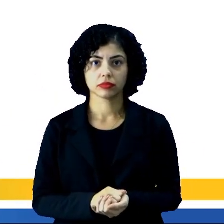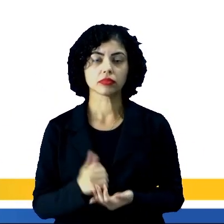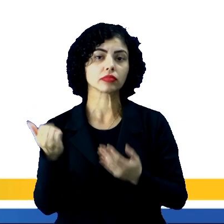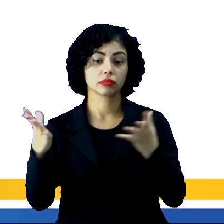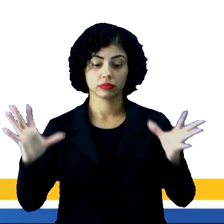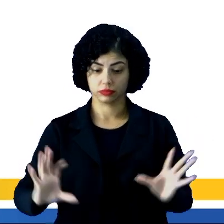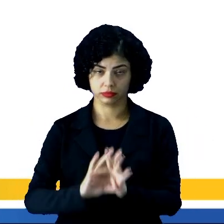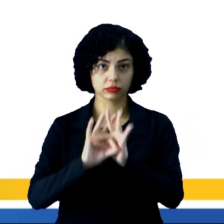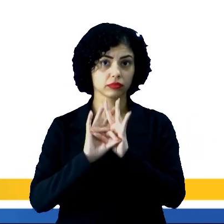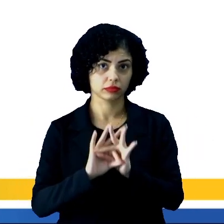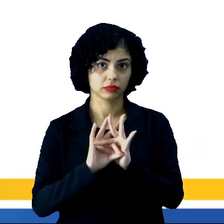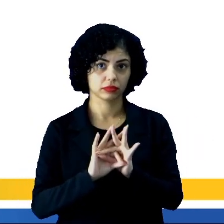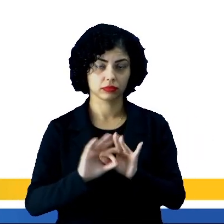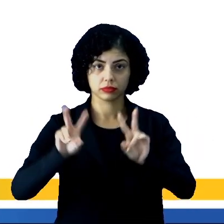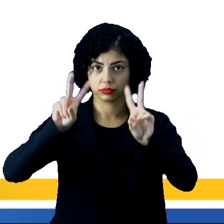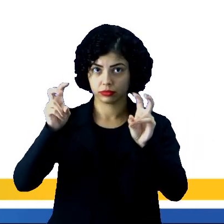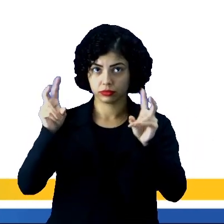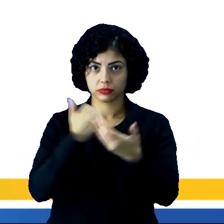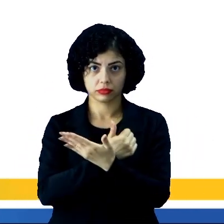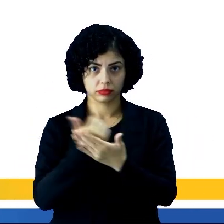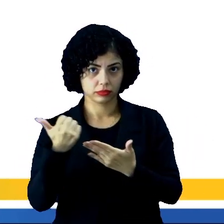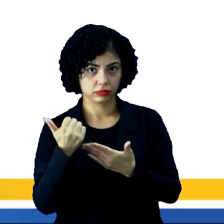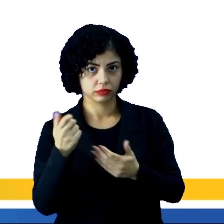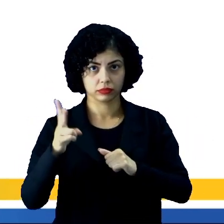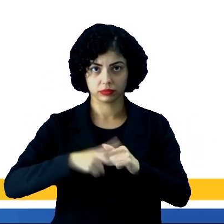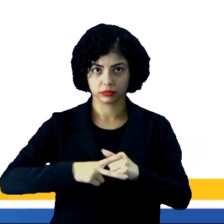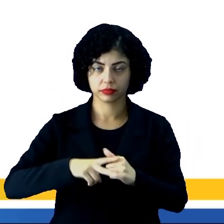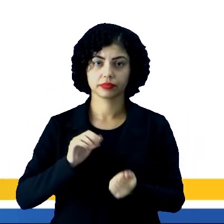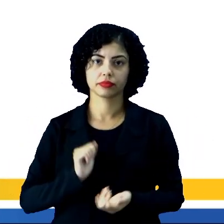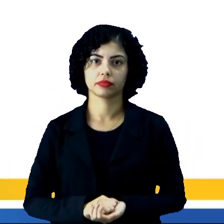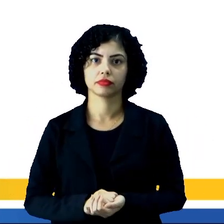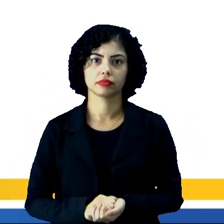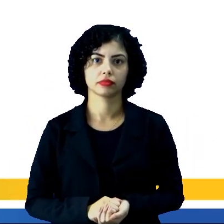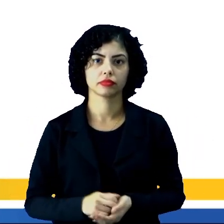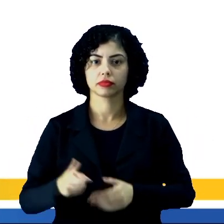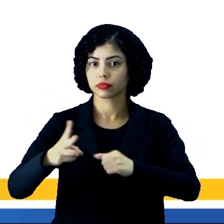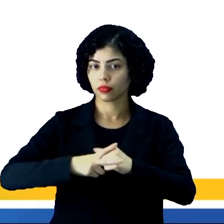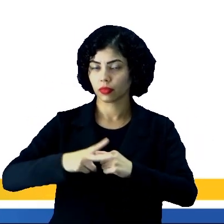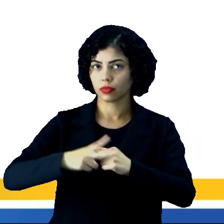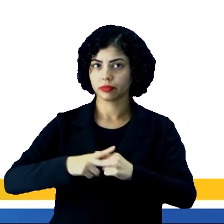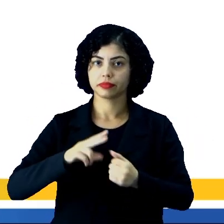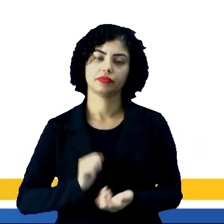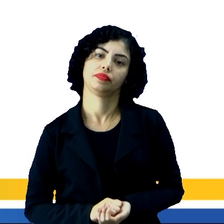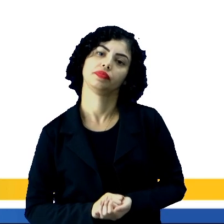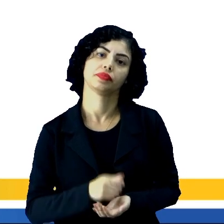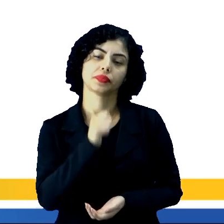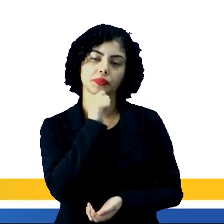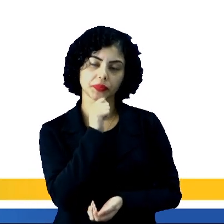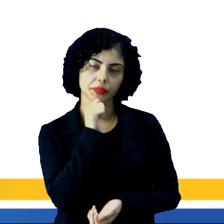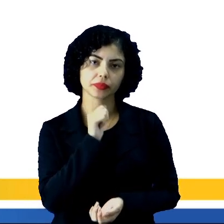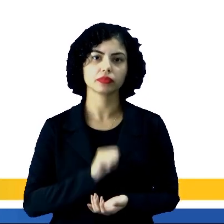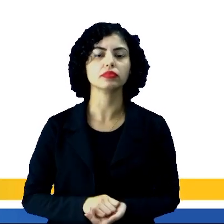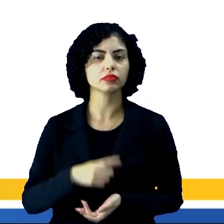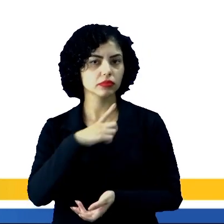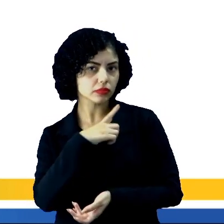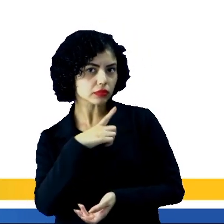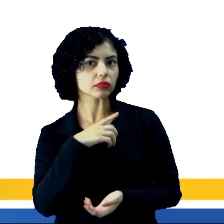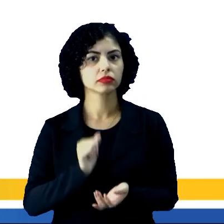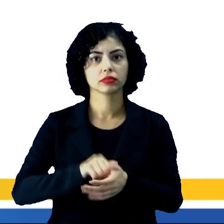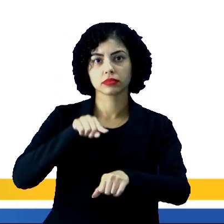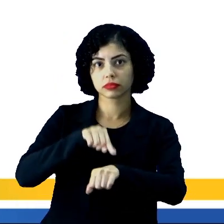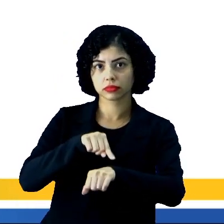Associação aí né entre o termo ação e verbo tá os verbos né eles têm